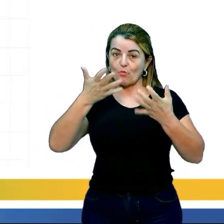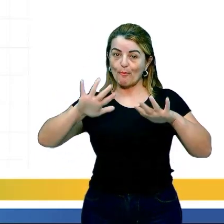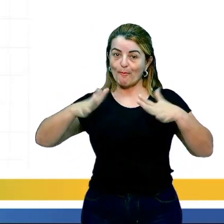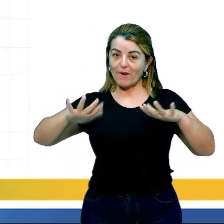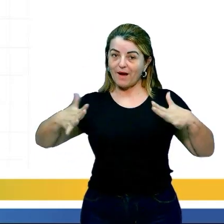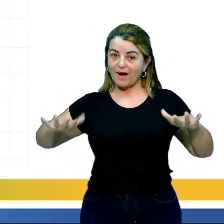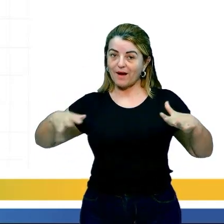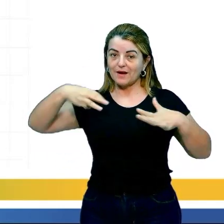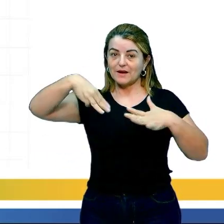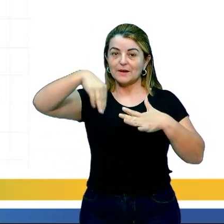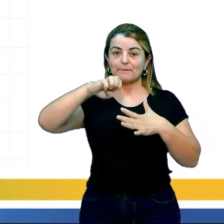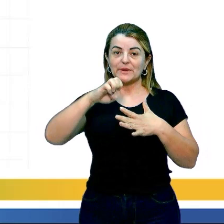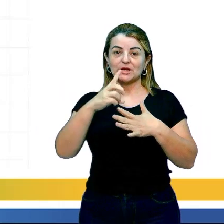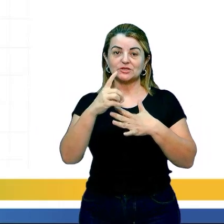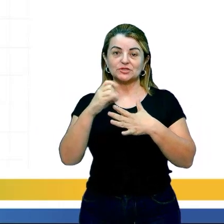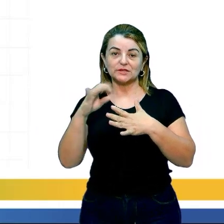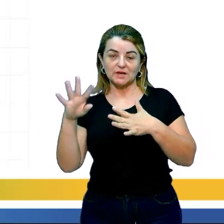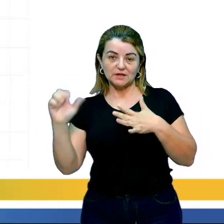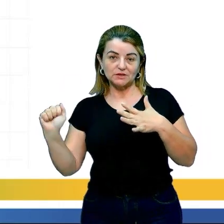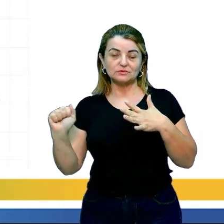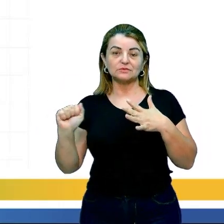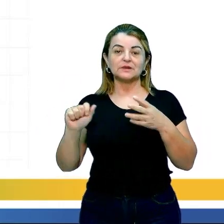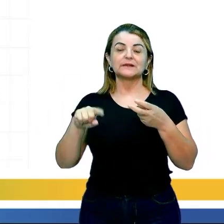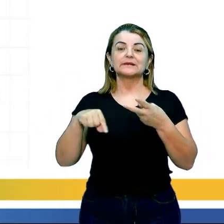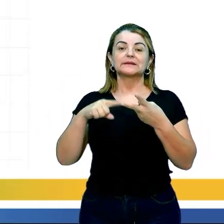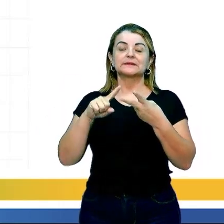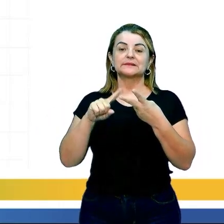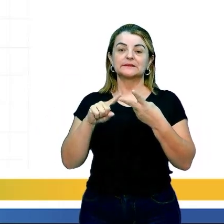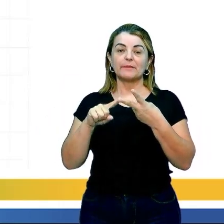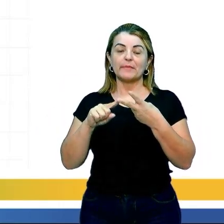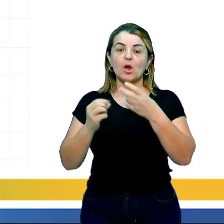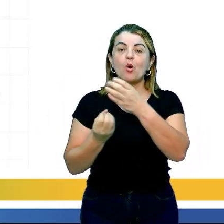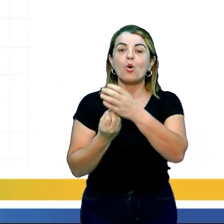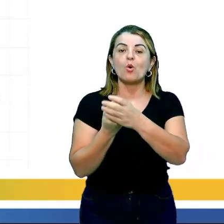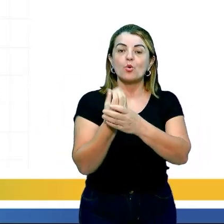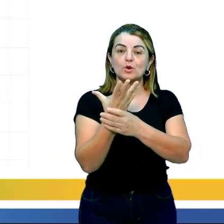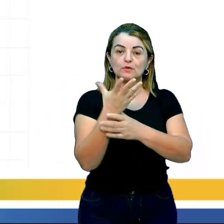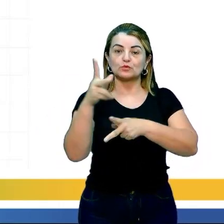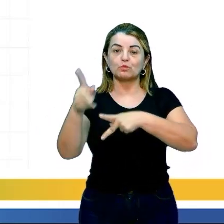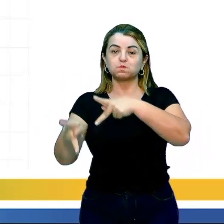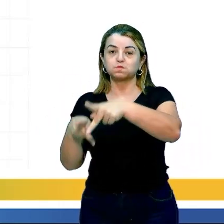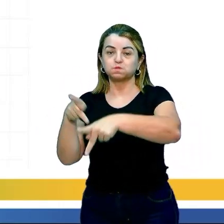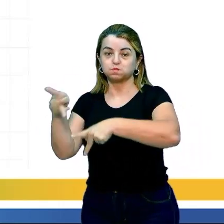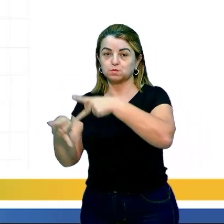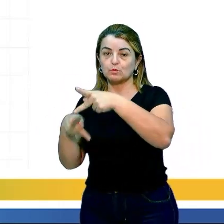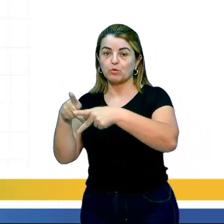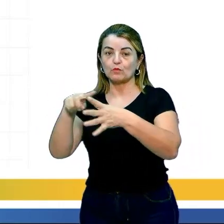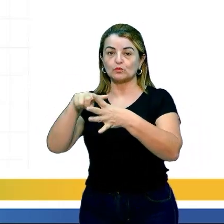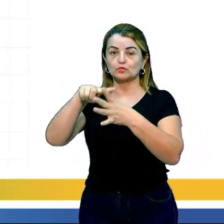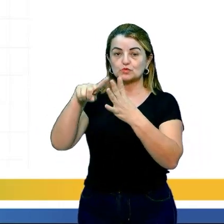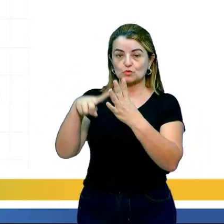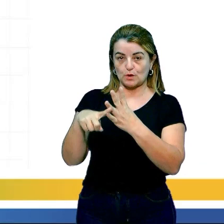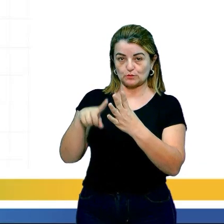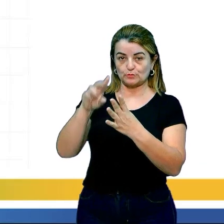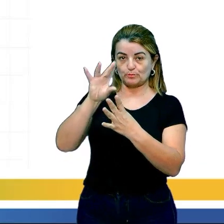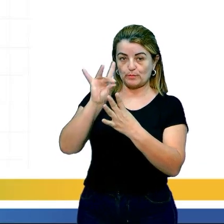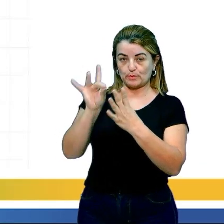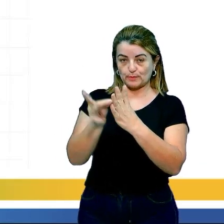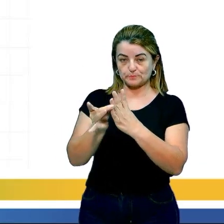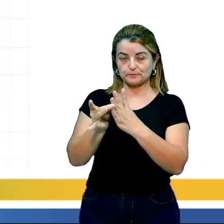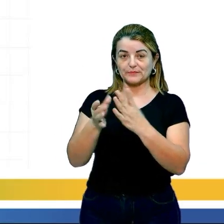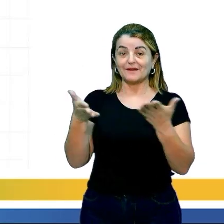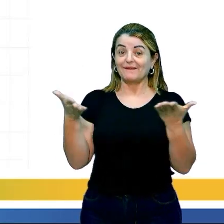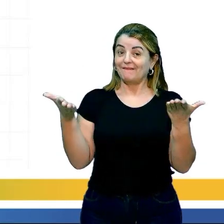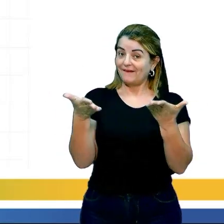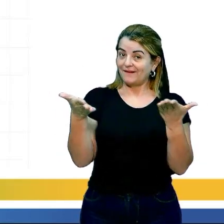Mediterrâneo falamos da origem né dos povos jônicos eólicos aqueus e dores né agora a gente vai falar